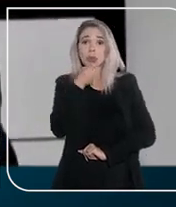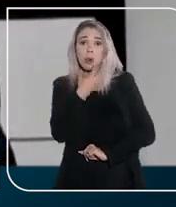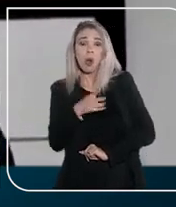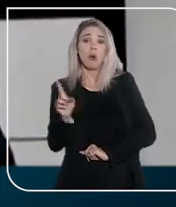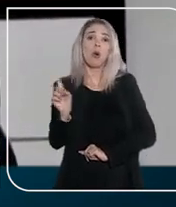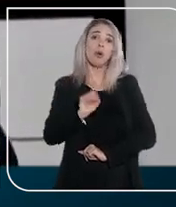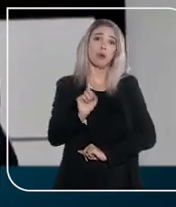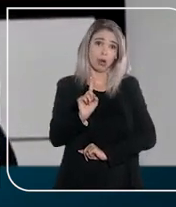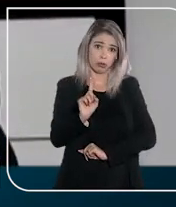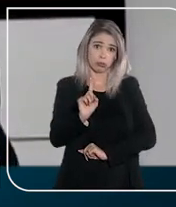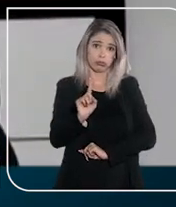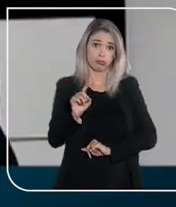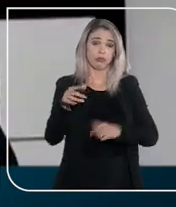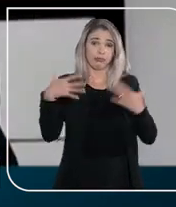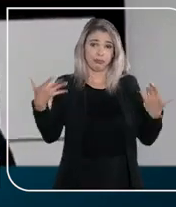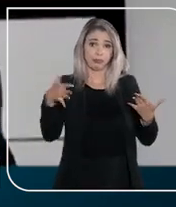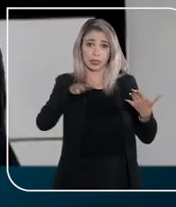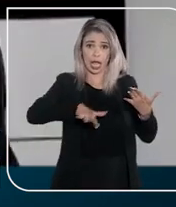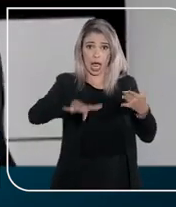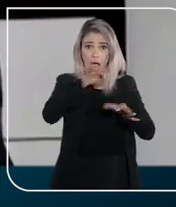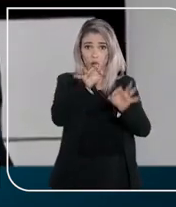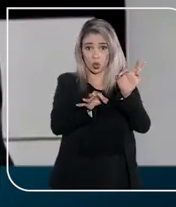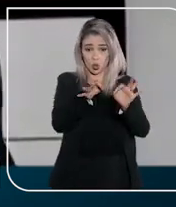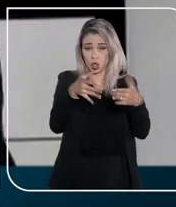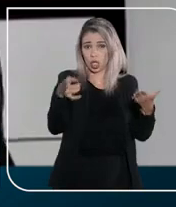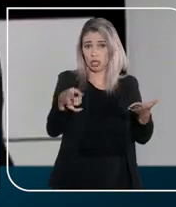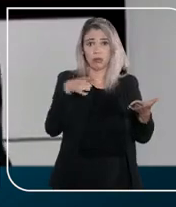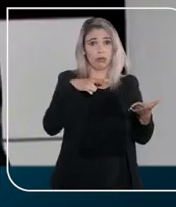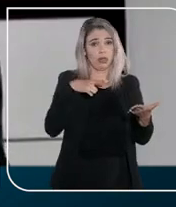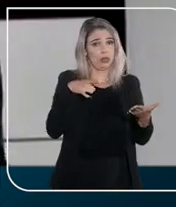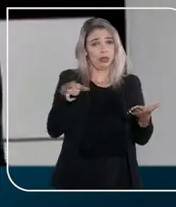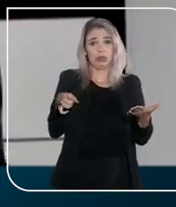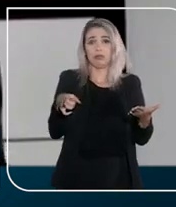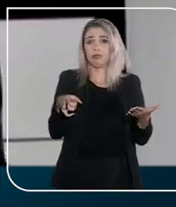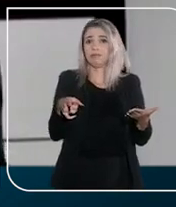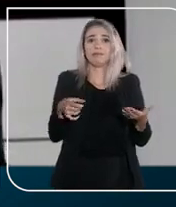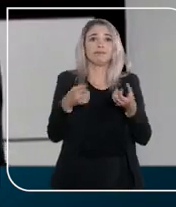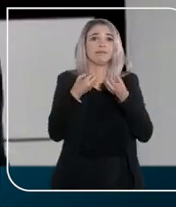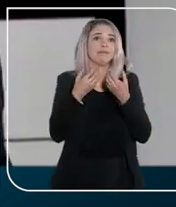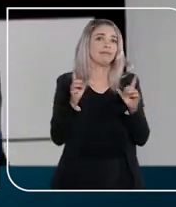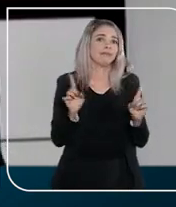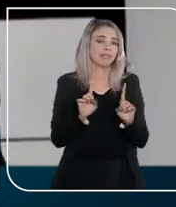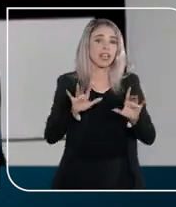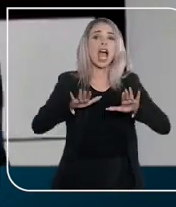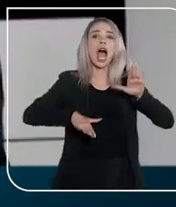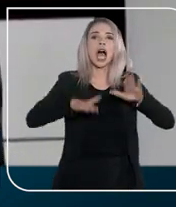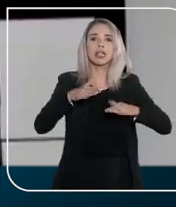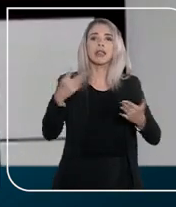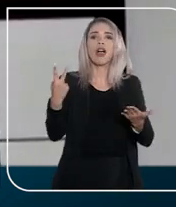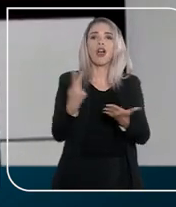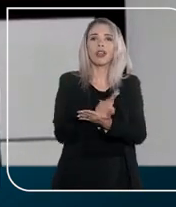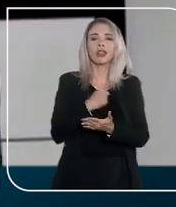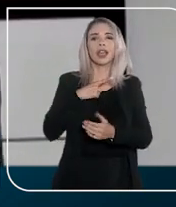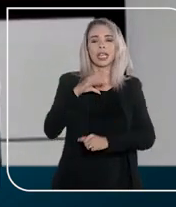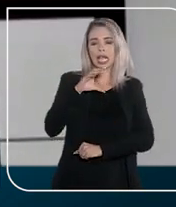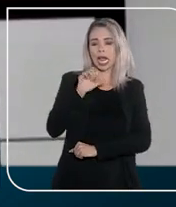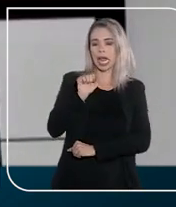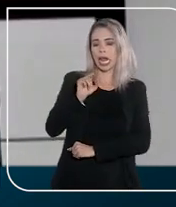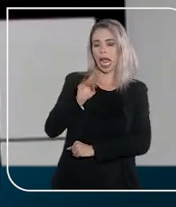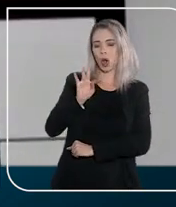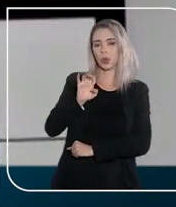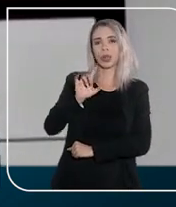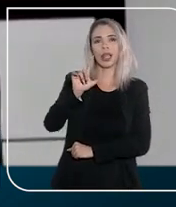vedada pelo ordenamento jurídico, professor Fábio, ela não é. Inclusive, decorre do poder geral de cautela que é concedido ao